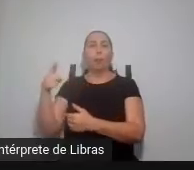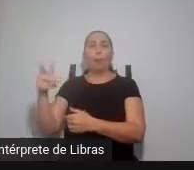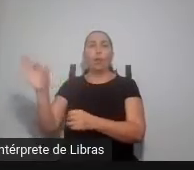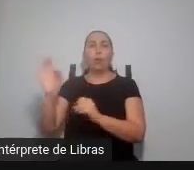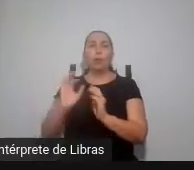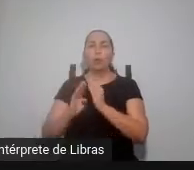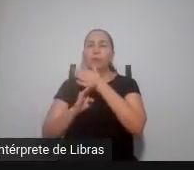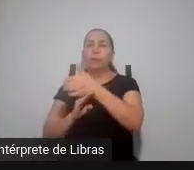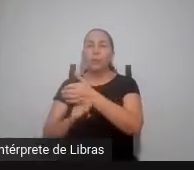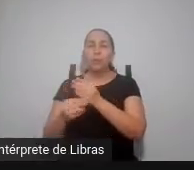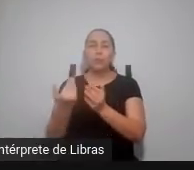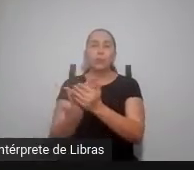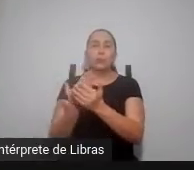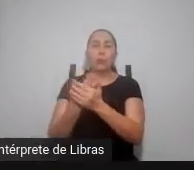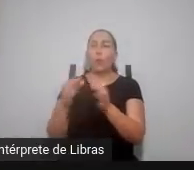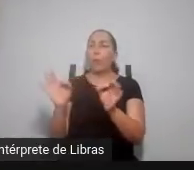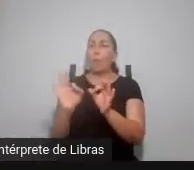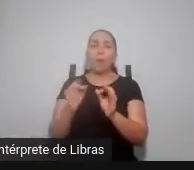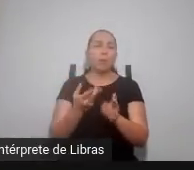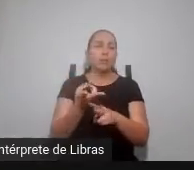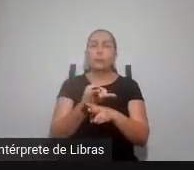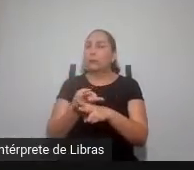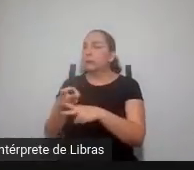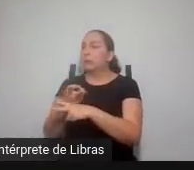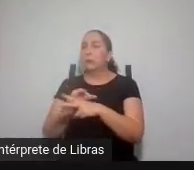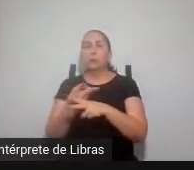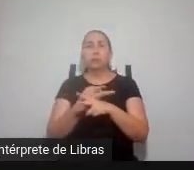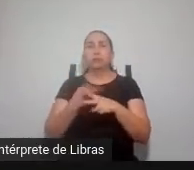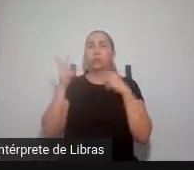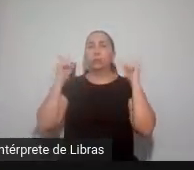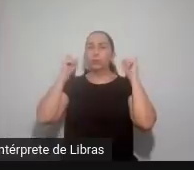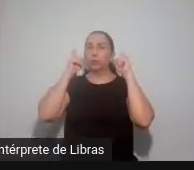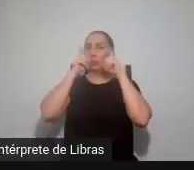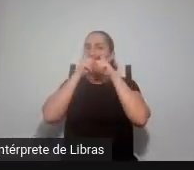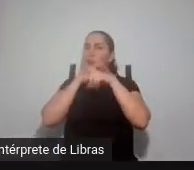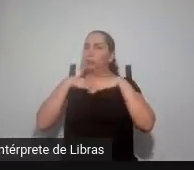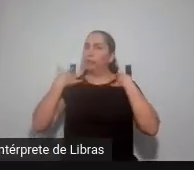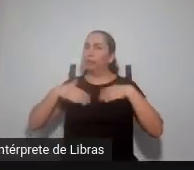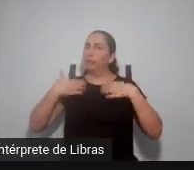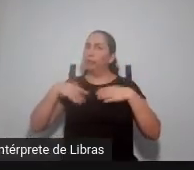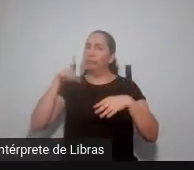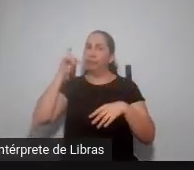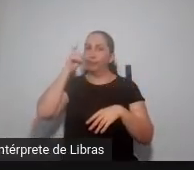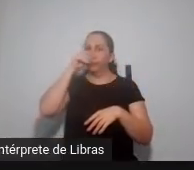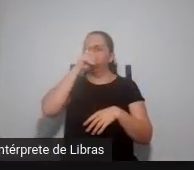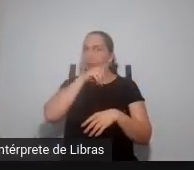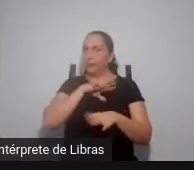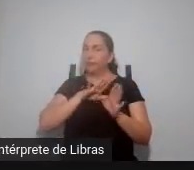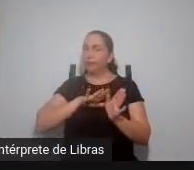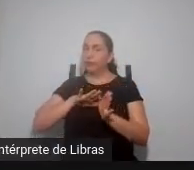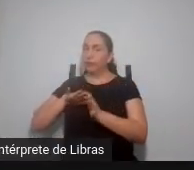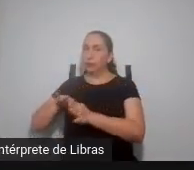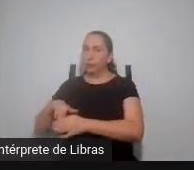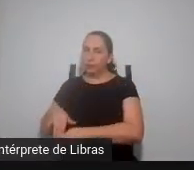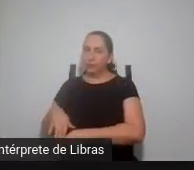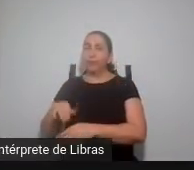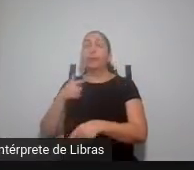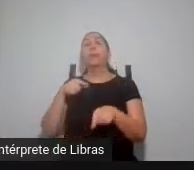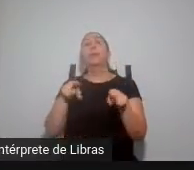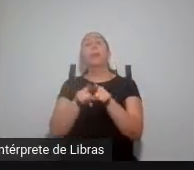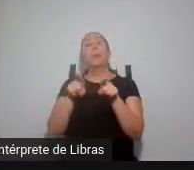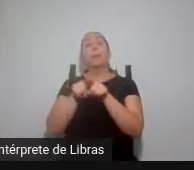lá naquele lugar que é a casinha, eu acho que eu vou. Enfim, eu tive que justificar. Outra coisa sobre formação de